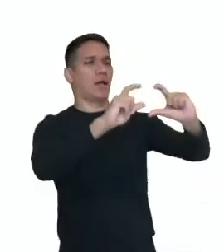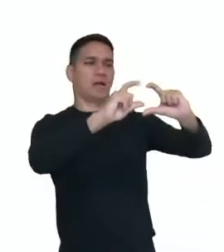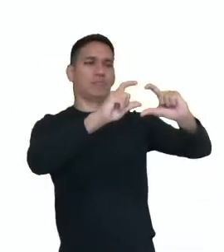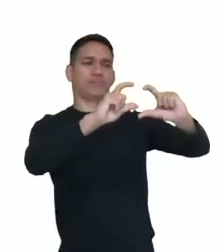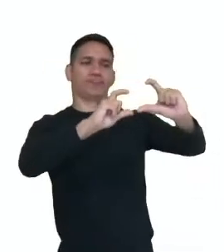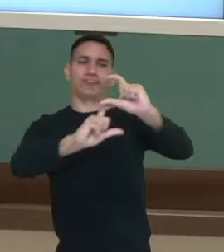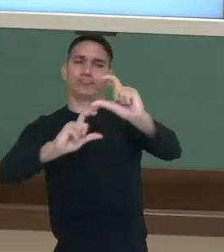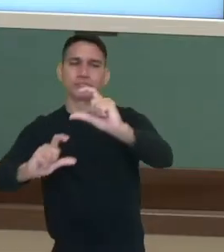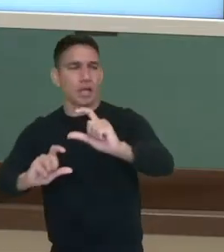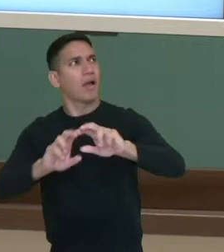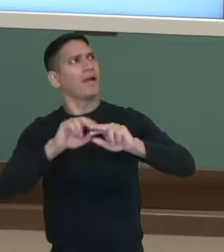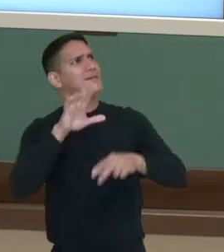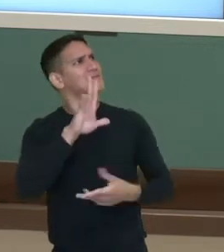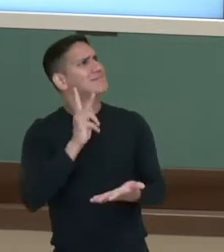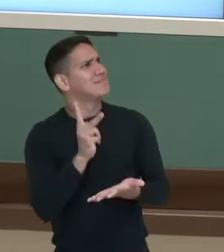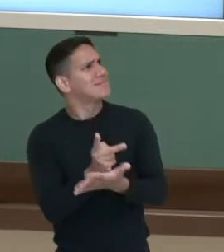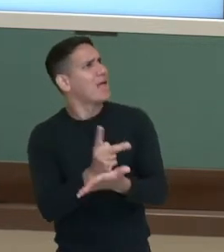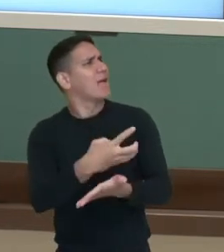me encantaram.